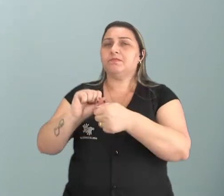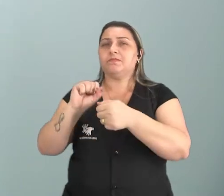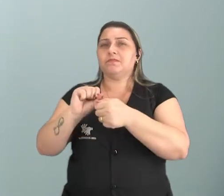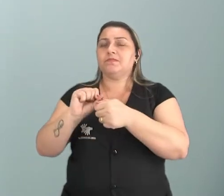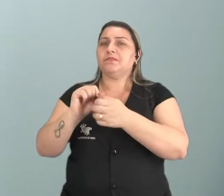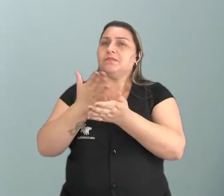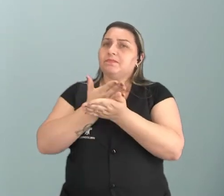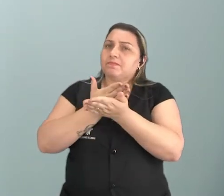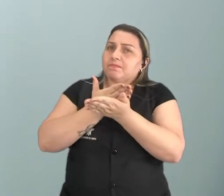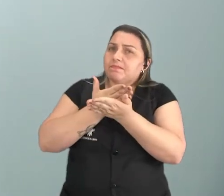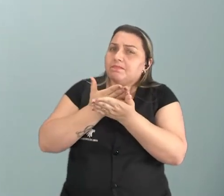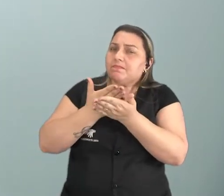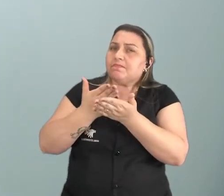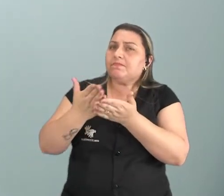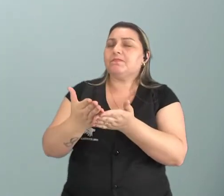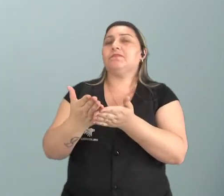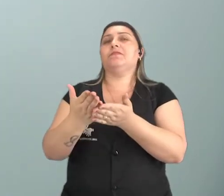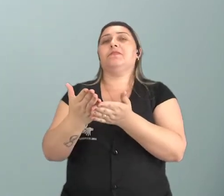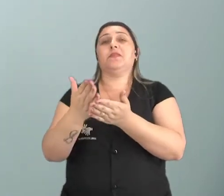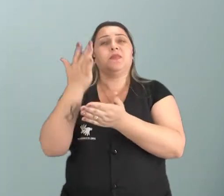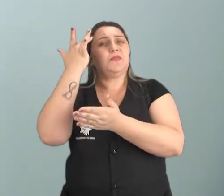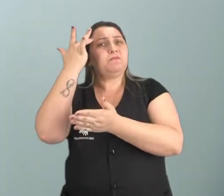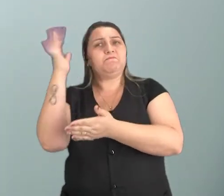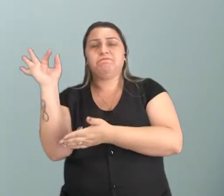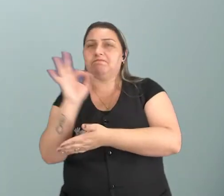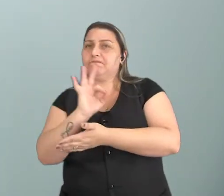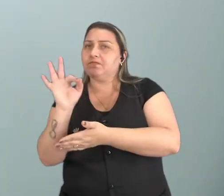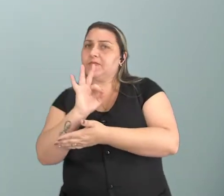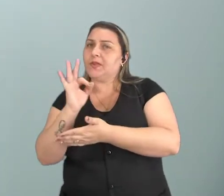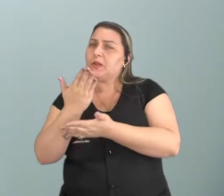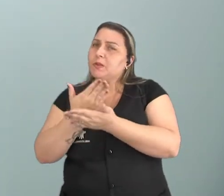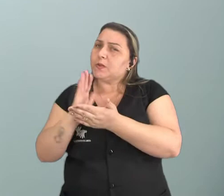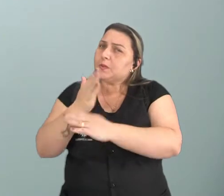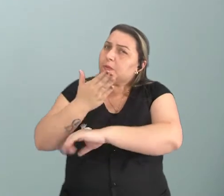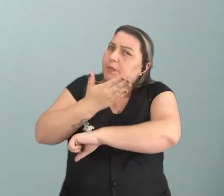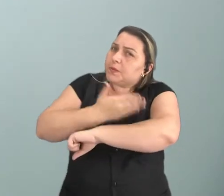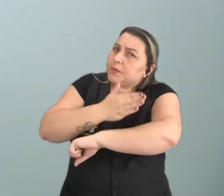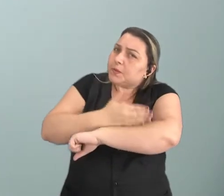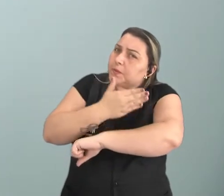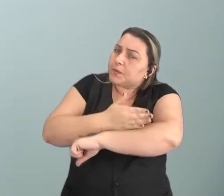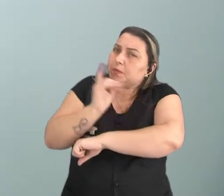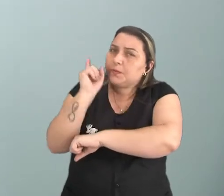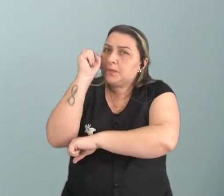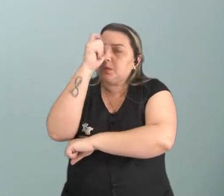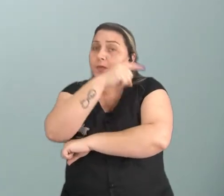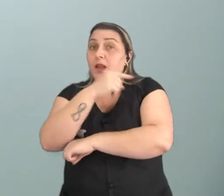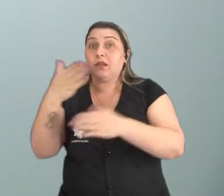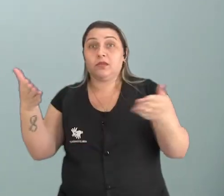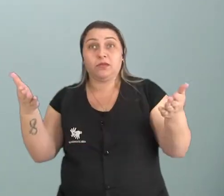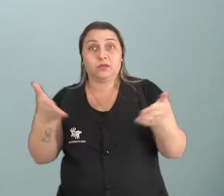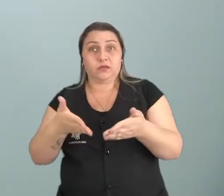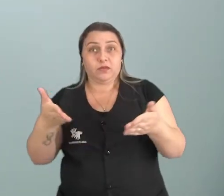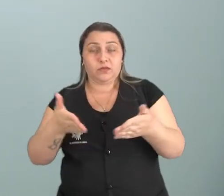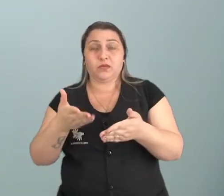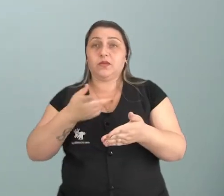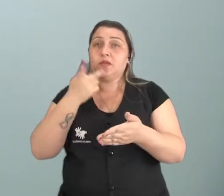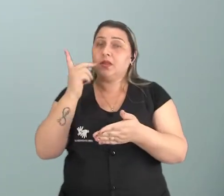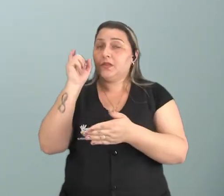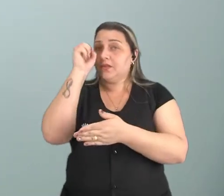desde quando a gente é bem iniciante, não sabe ainda, e vai colocando níveis de dificuldade. E agora,